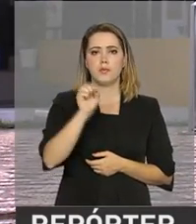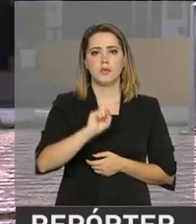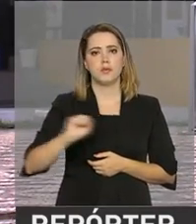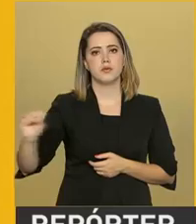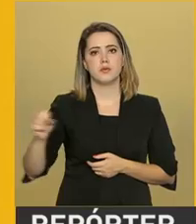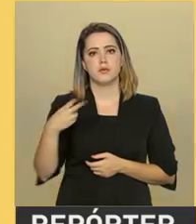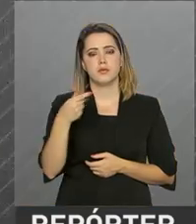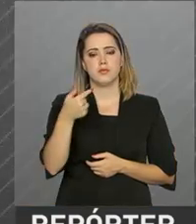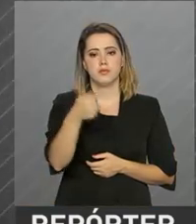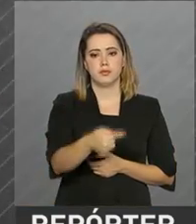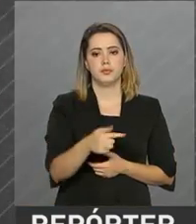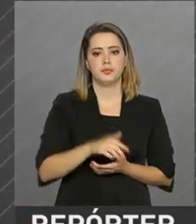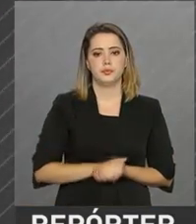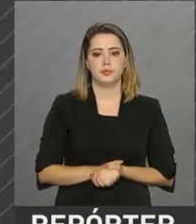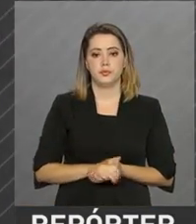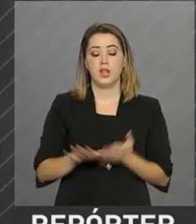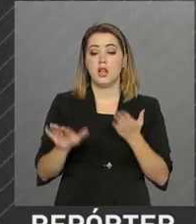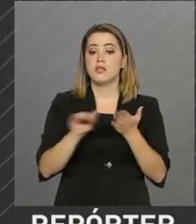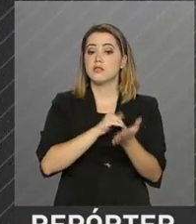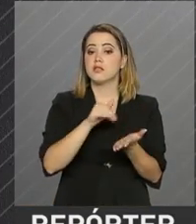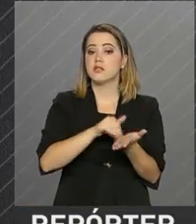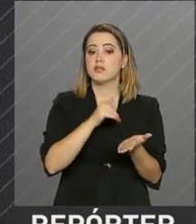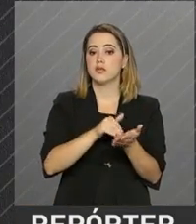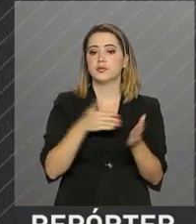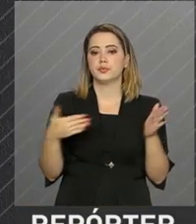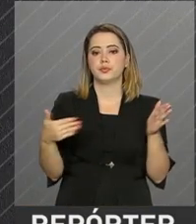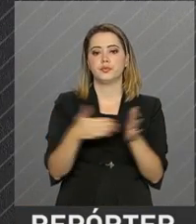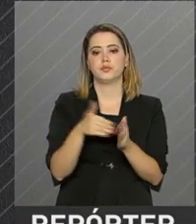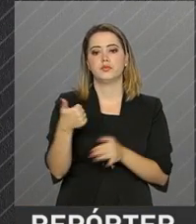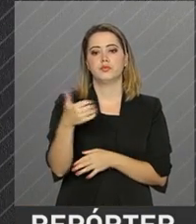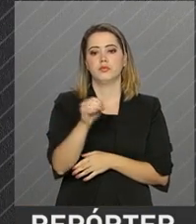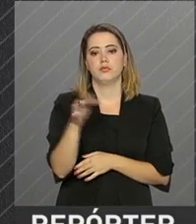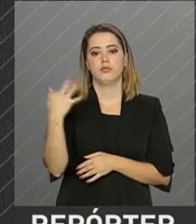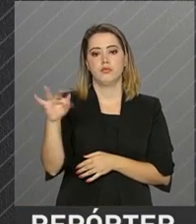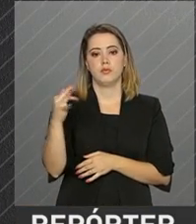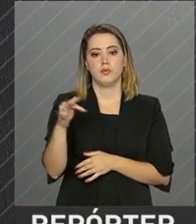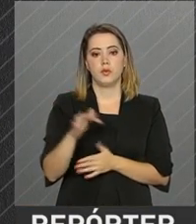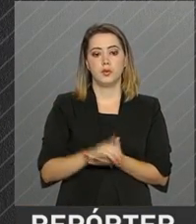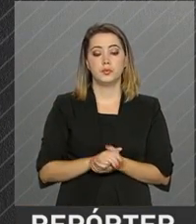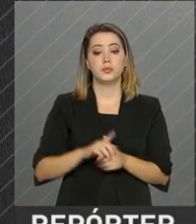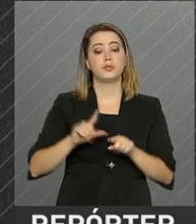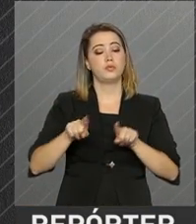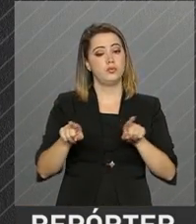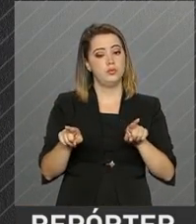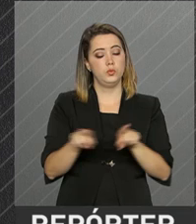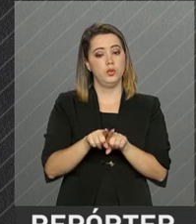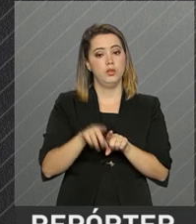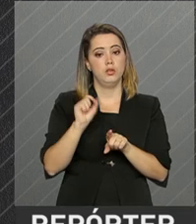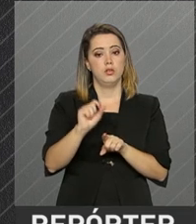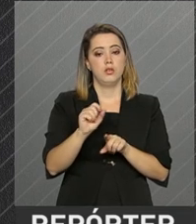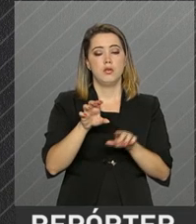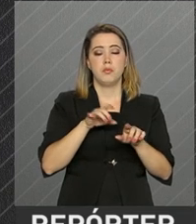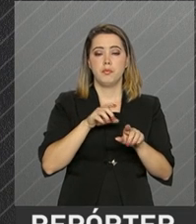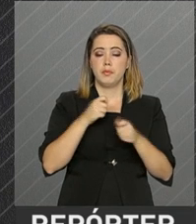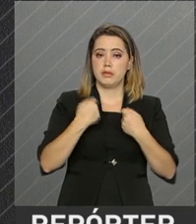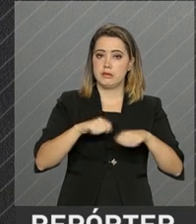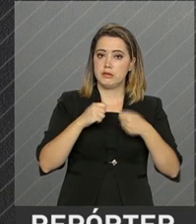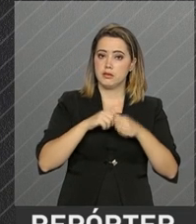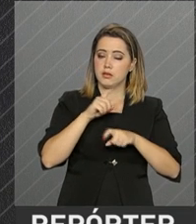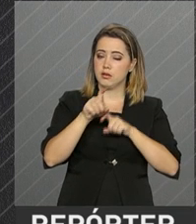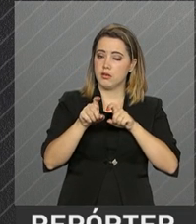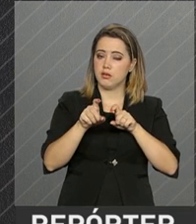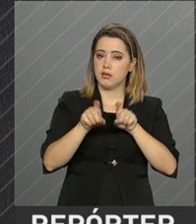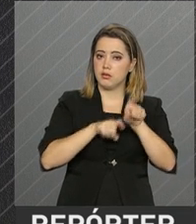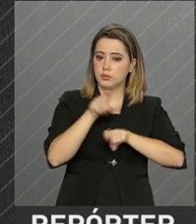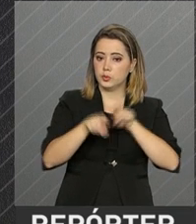2017 as inscrições para o fiéis vão até o dia 10 de fevereiro e devem ser feitas no site do programa